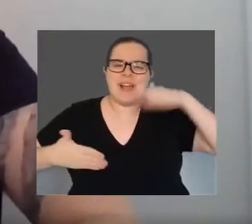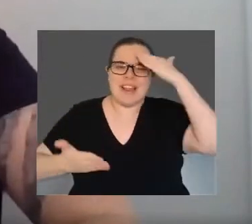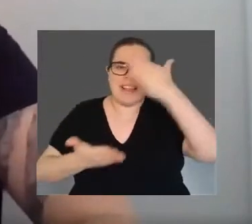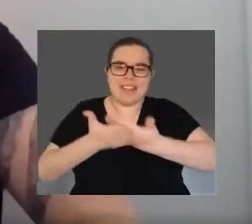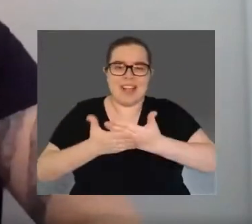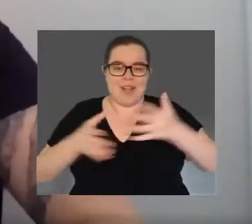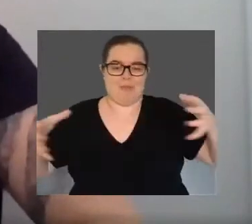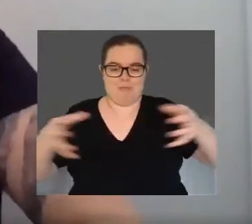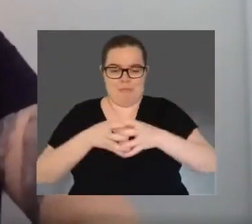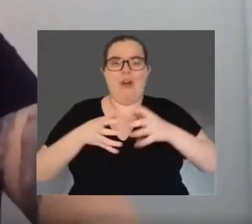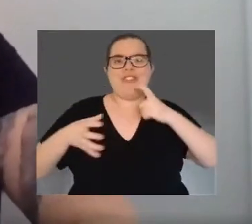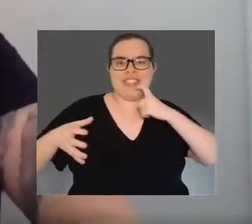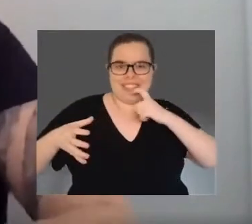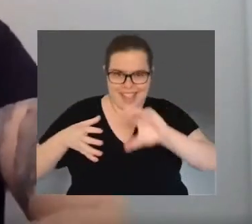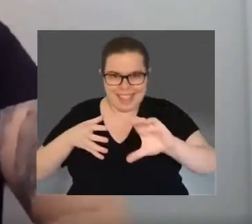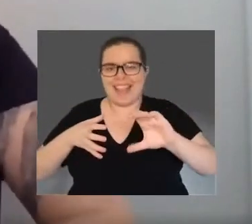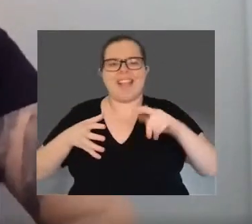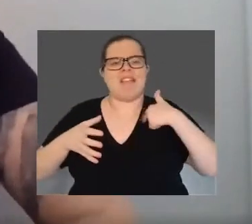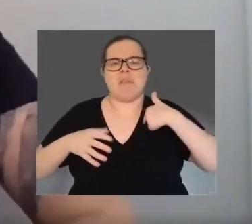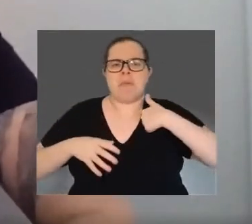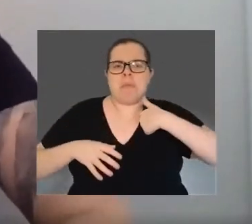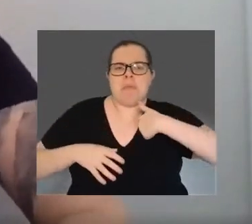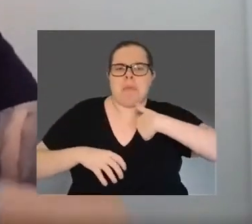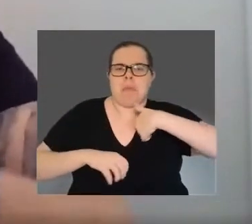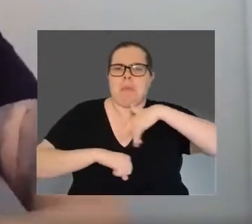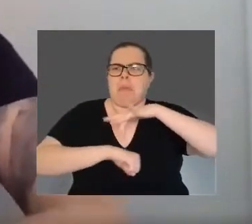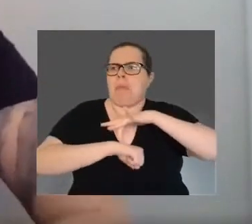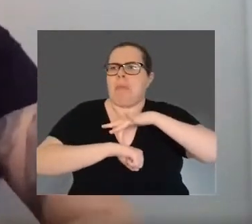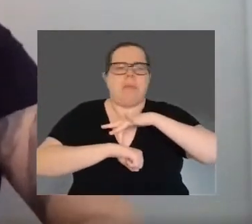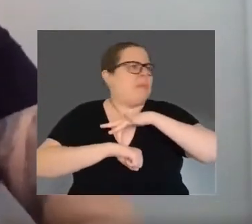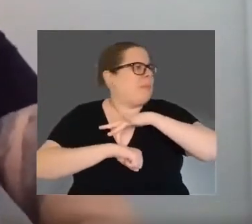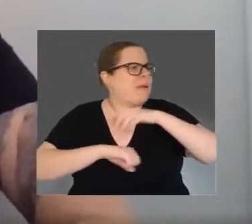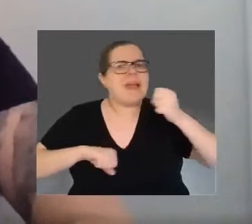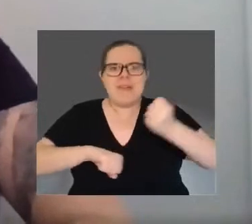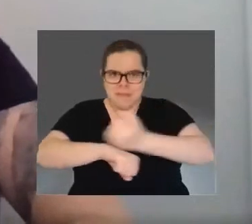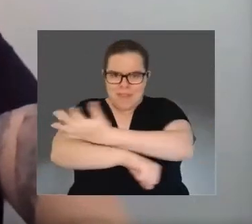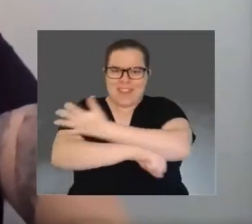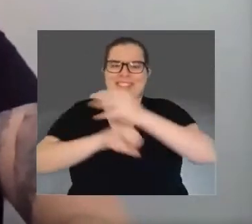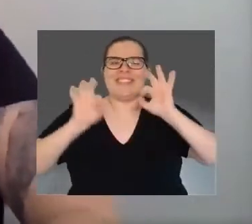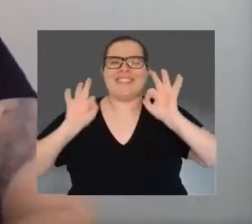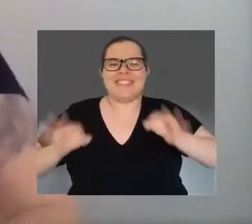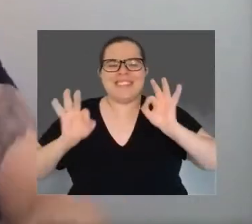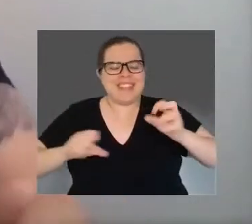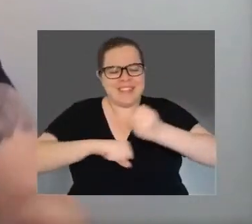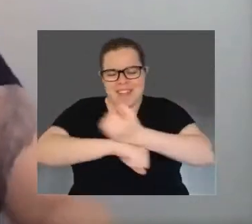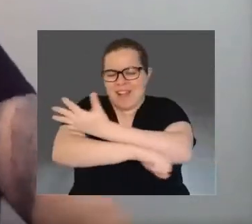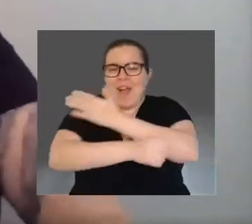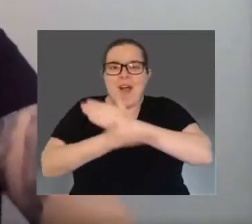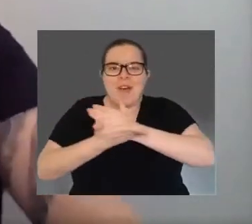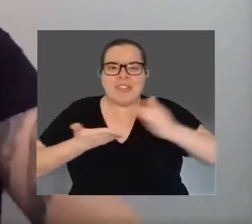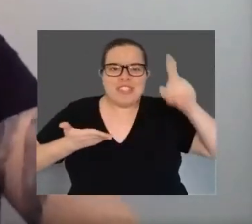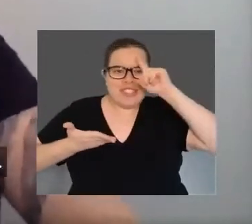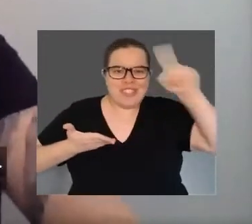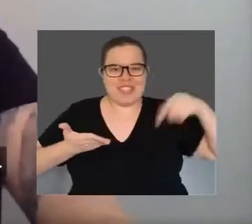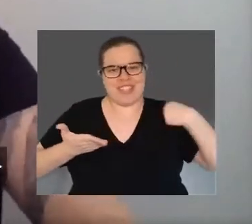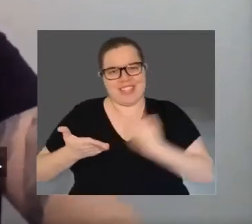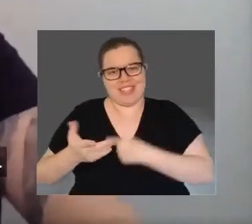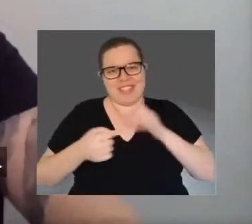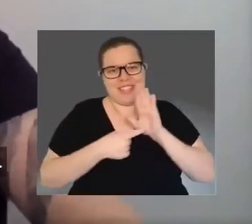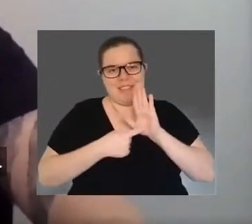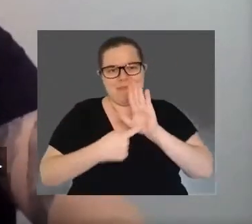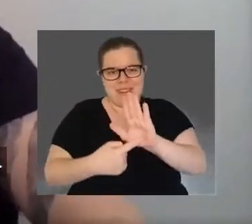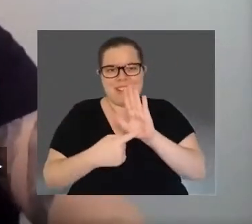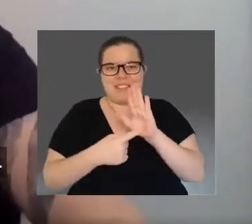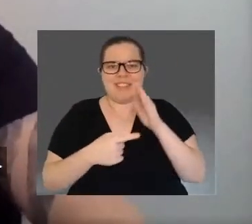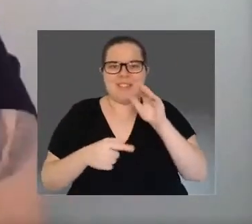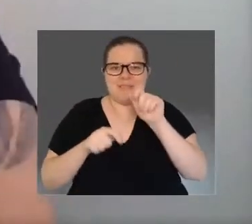o bold da CIT, não tinha noção do quanto emocionante seria. E as emoções começaram no dia que nós nos apresentamos